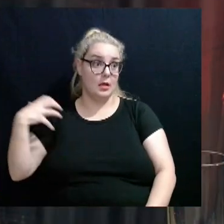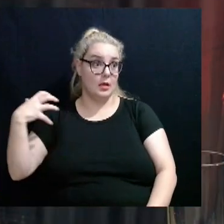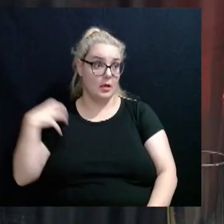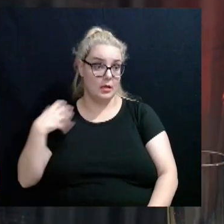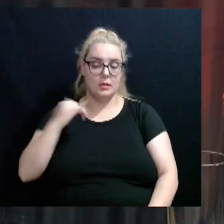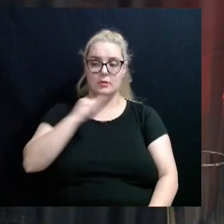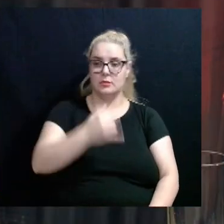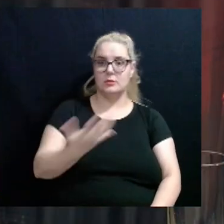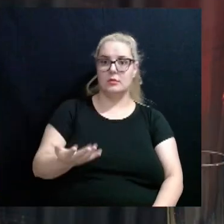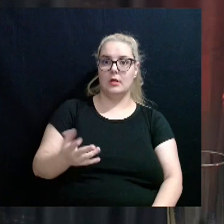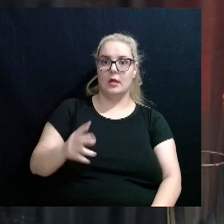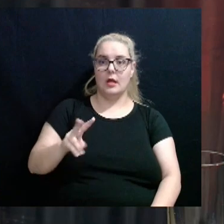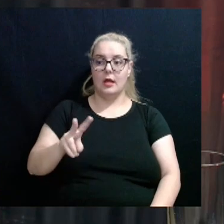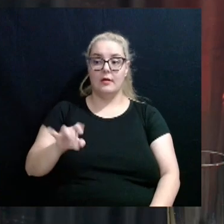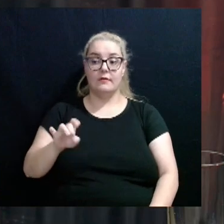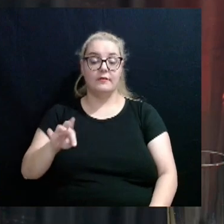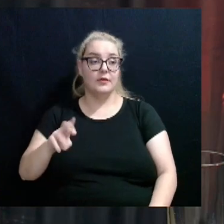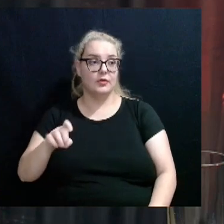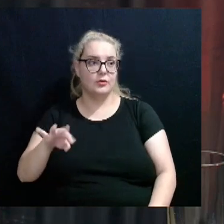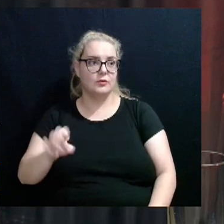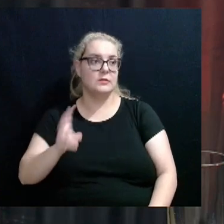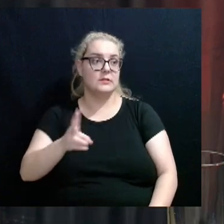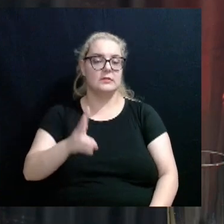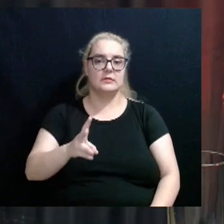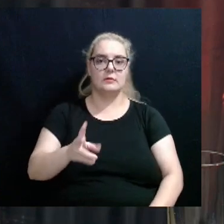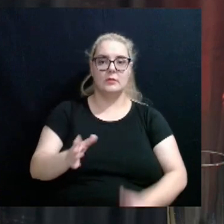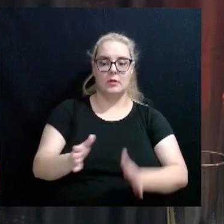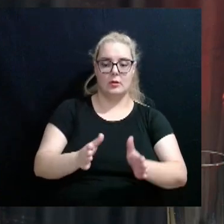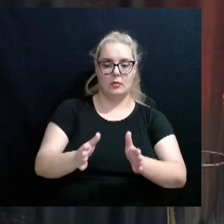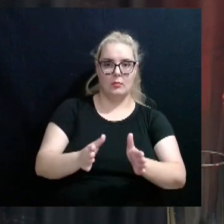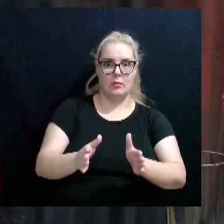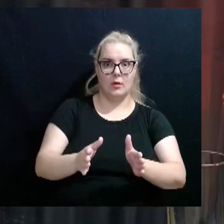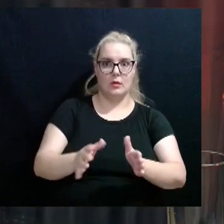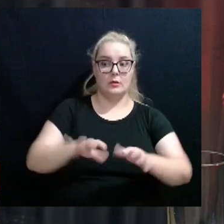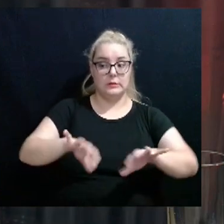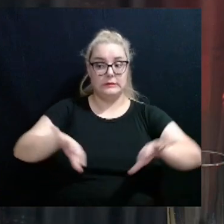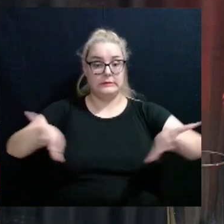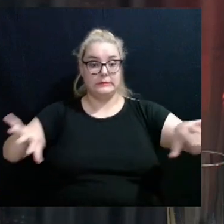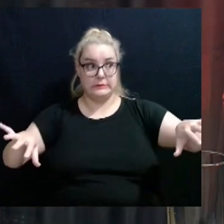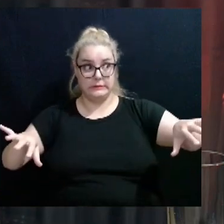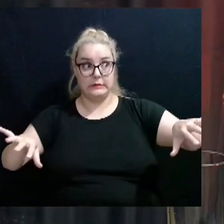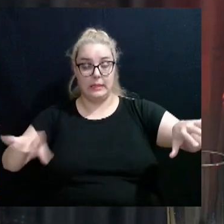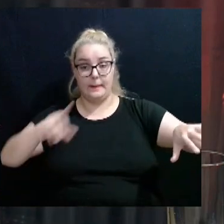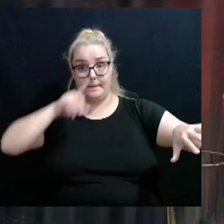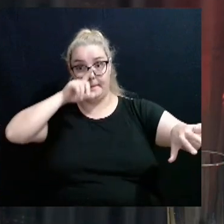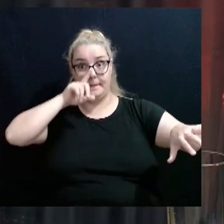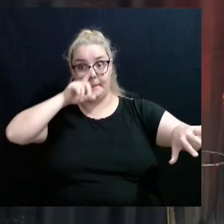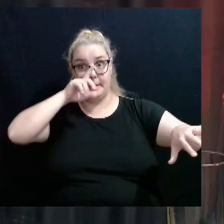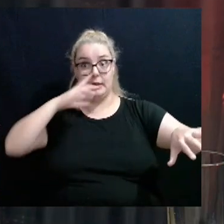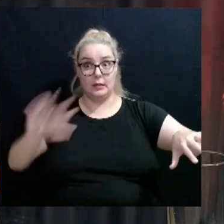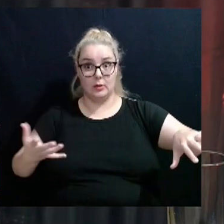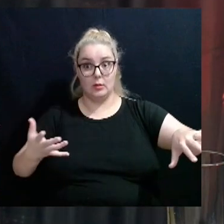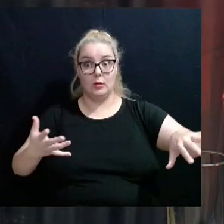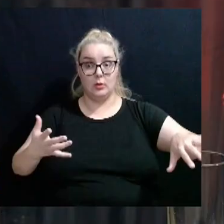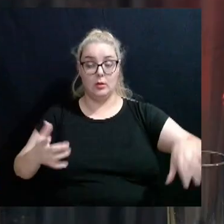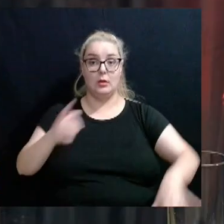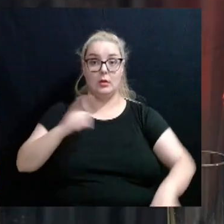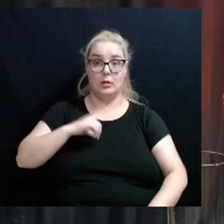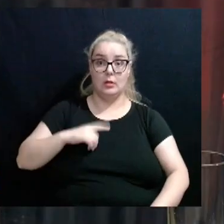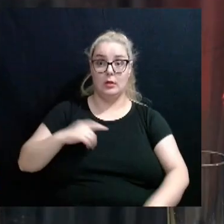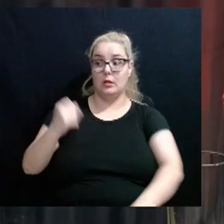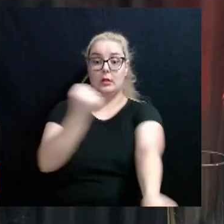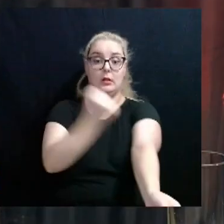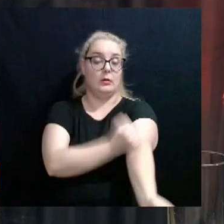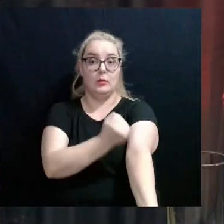meio, né. Uhum, Os extremos são sempre perigosos. Geralmente nos extremos nós temos os vícios, né, aquilo que